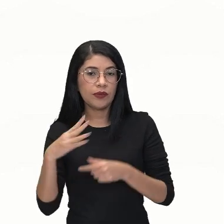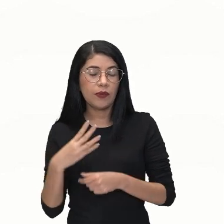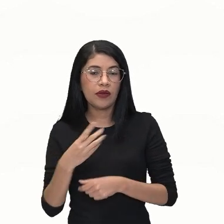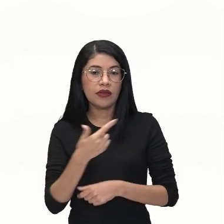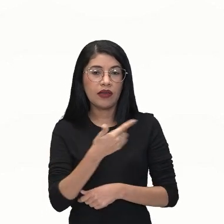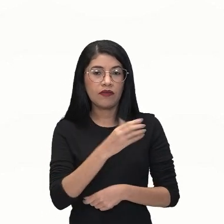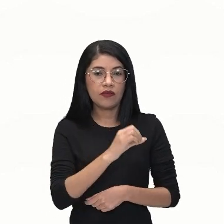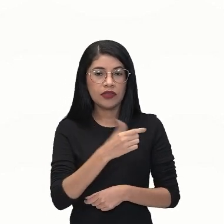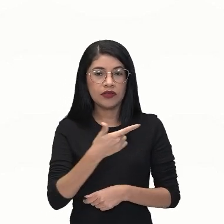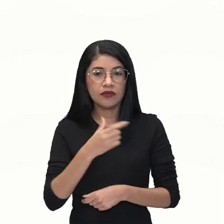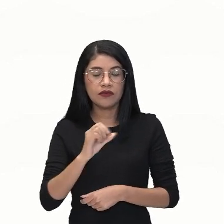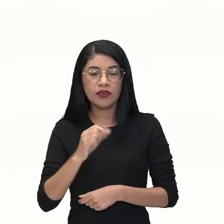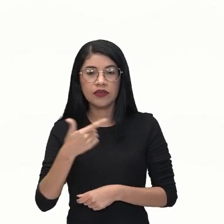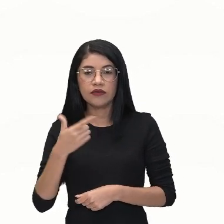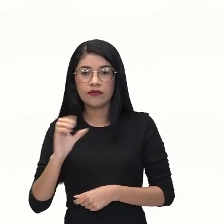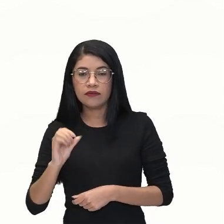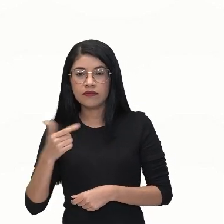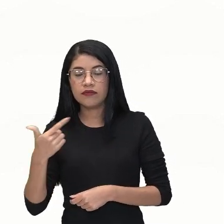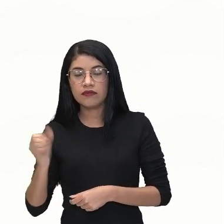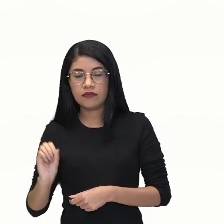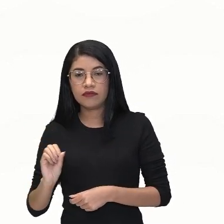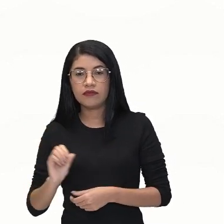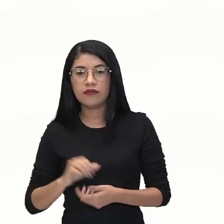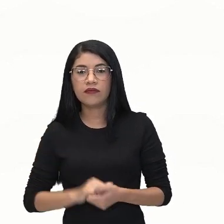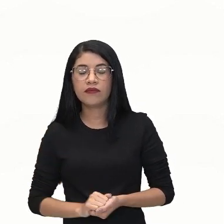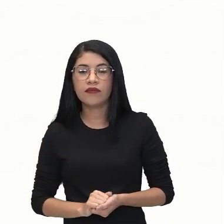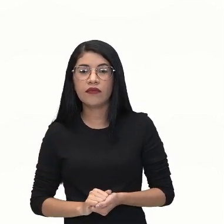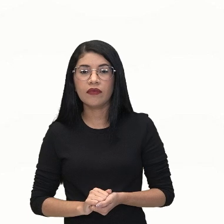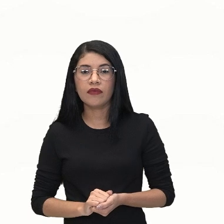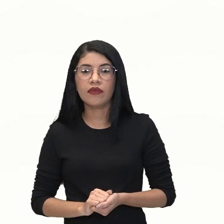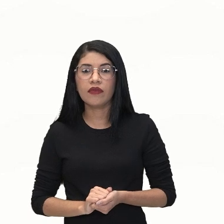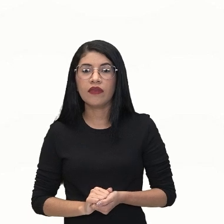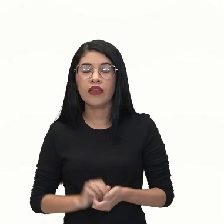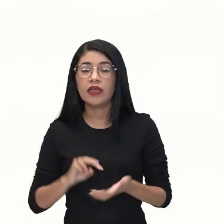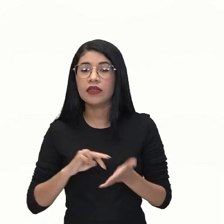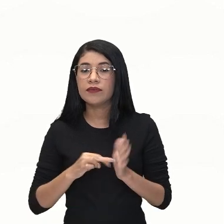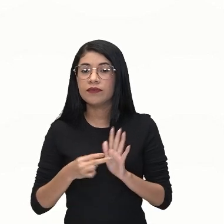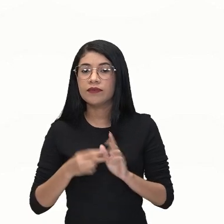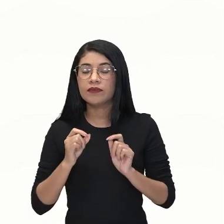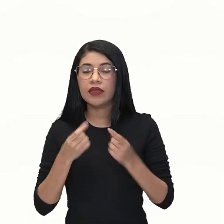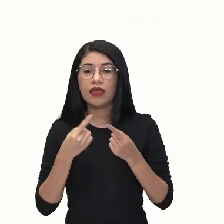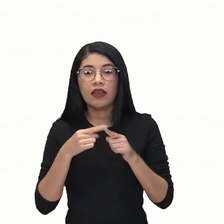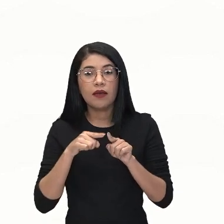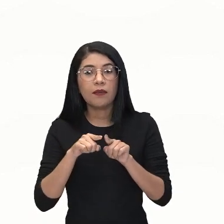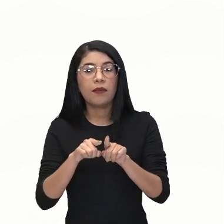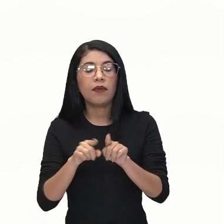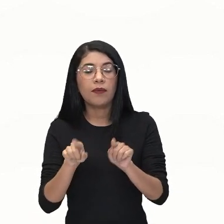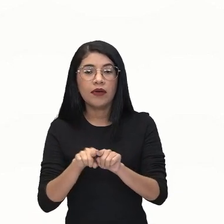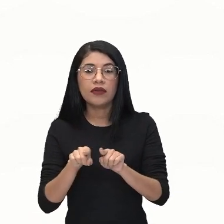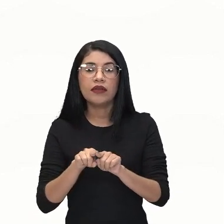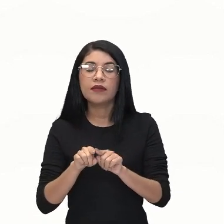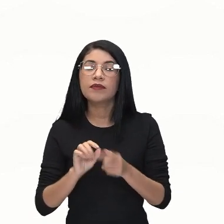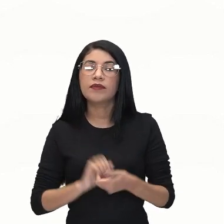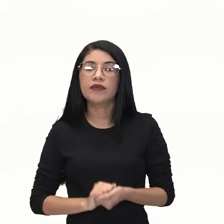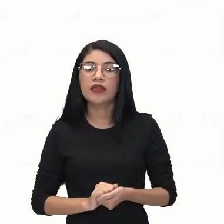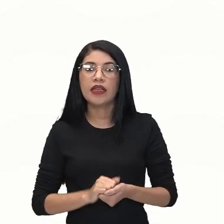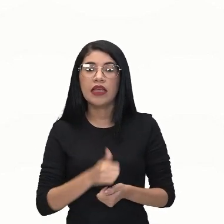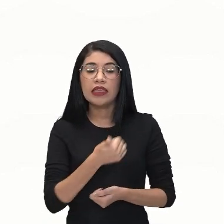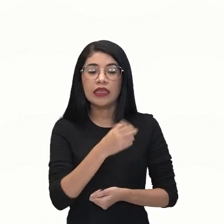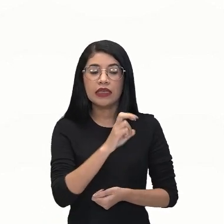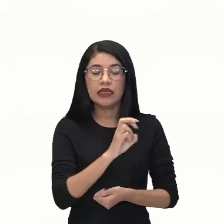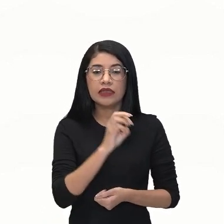20. Isso quer dizer, então, o seguinte, que proporcionalmente, a cada 15